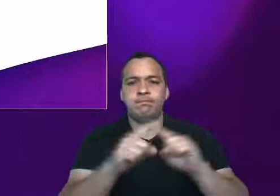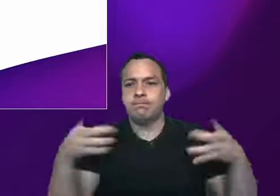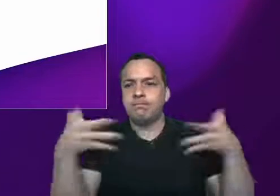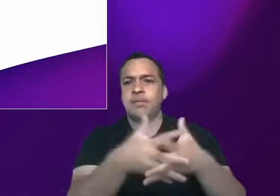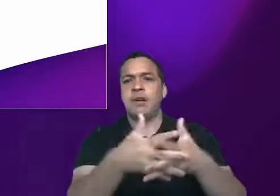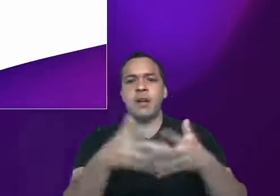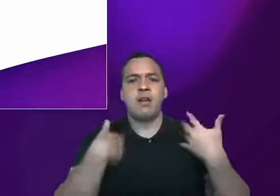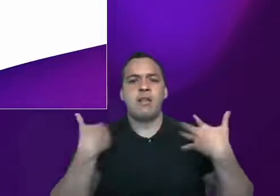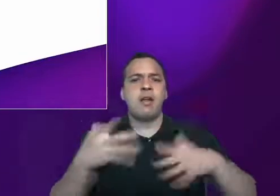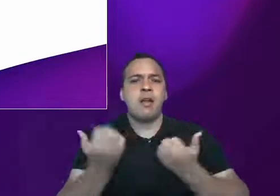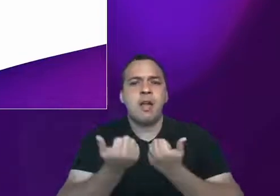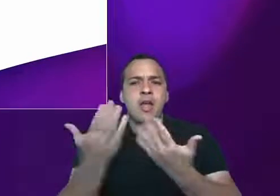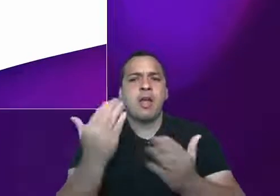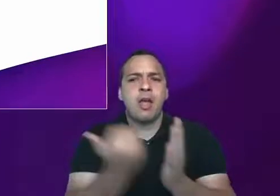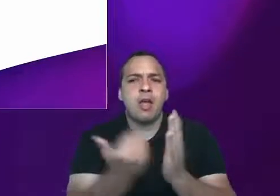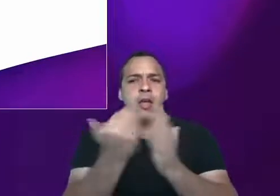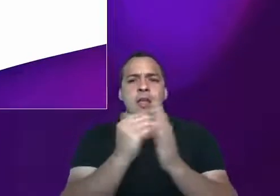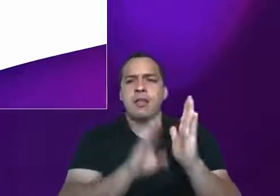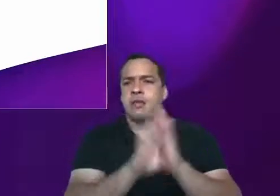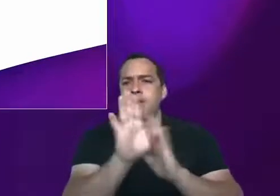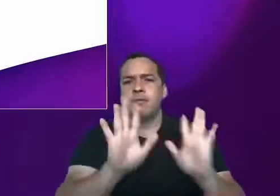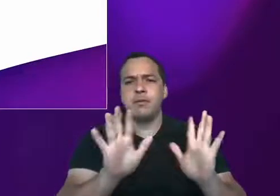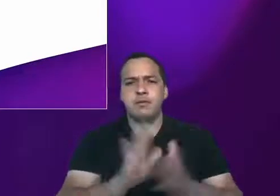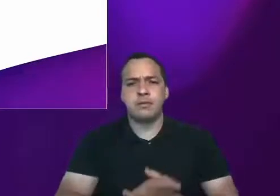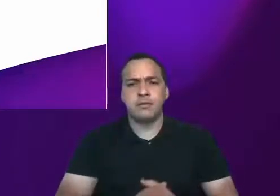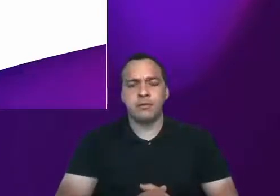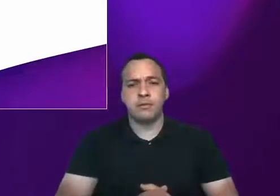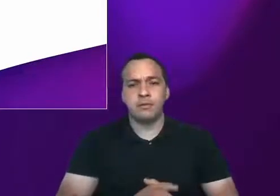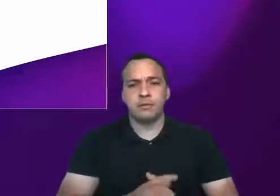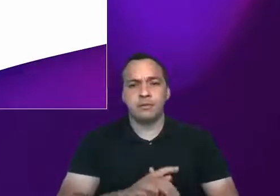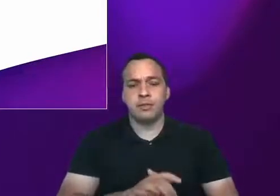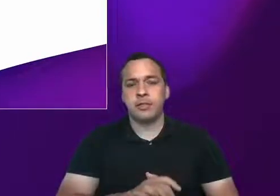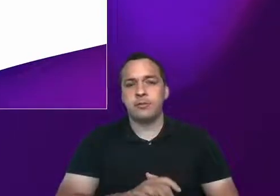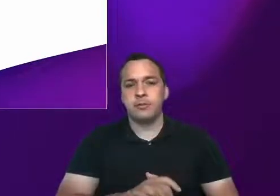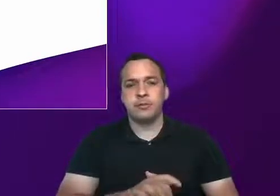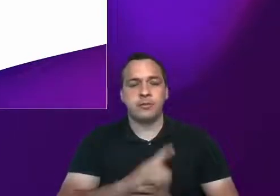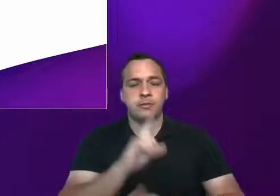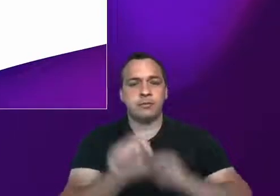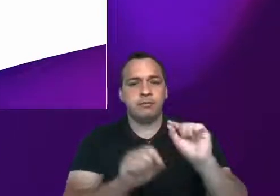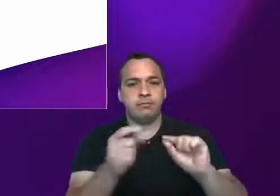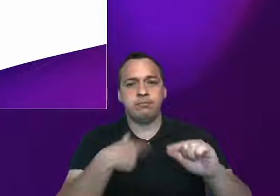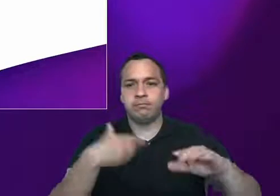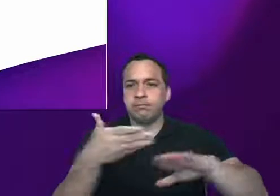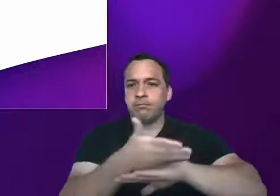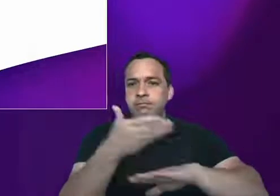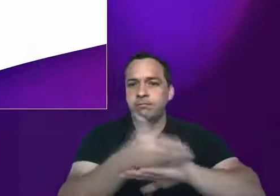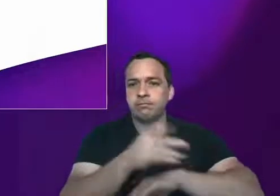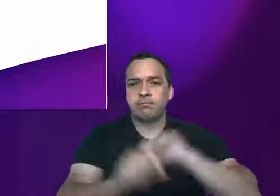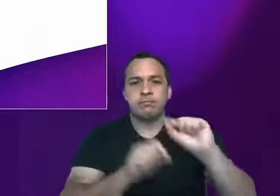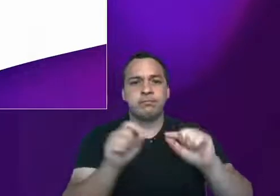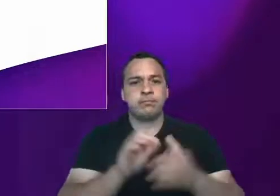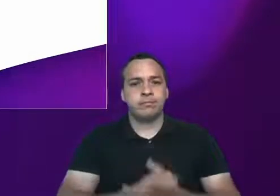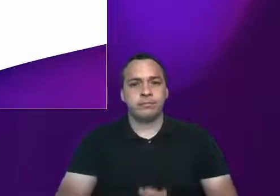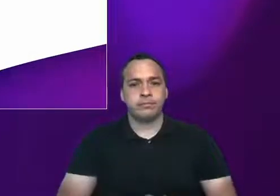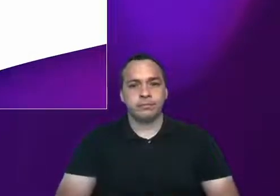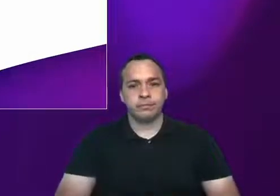e é uma satisfação poder participar com um pessoal